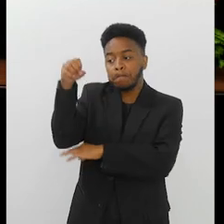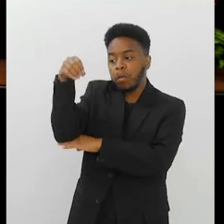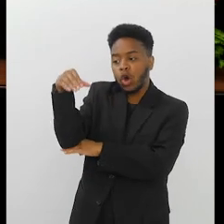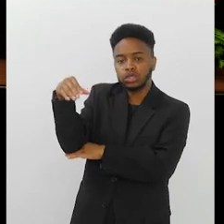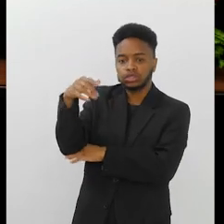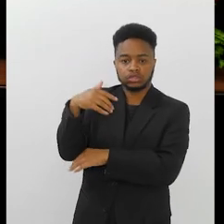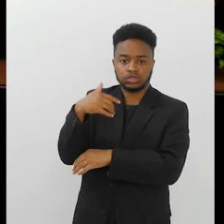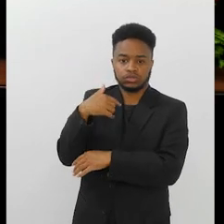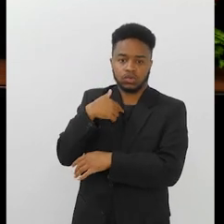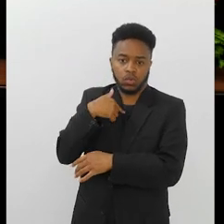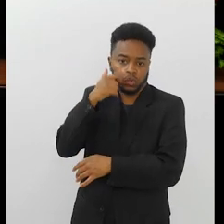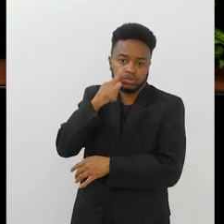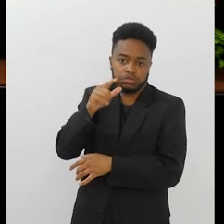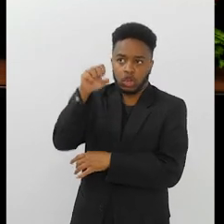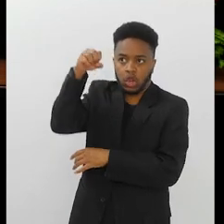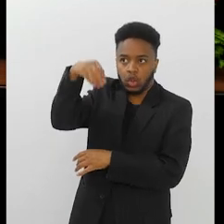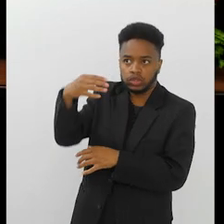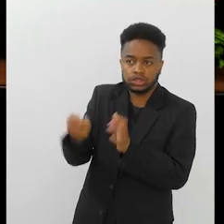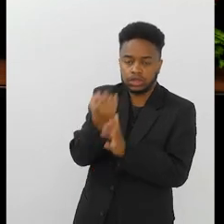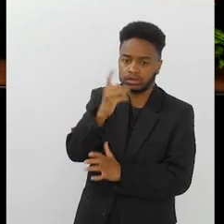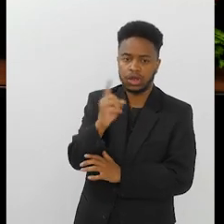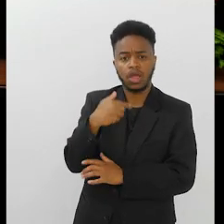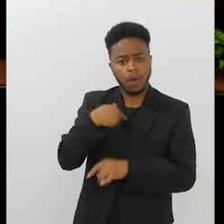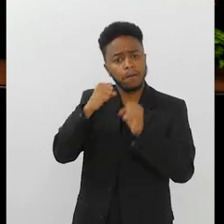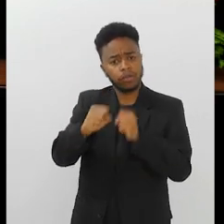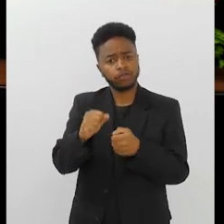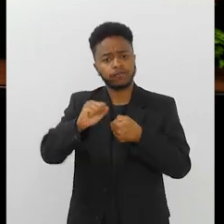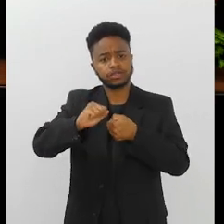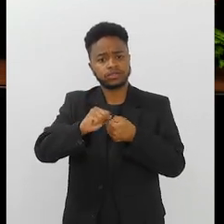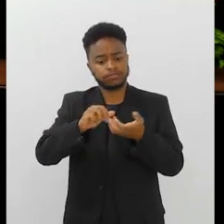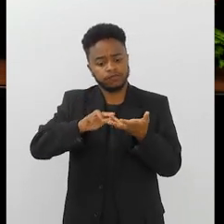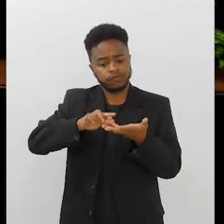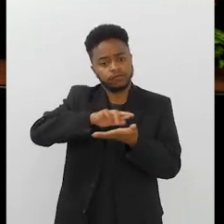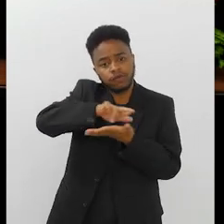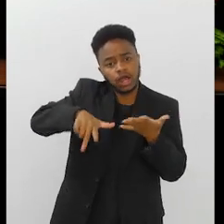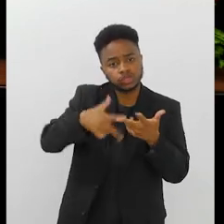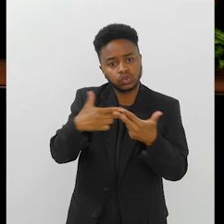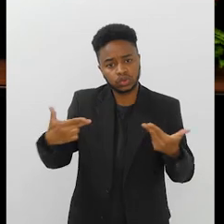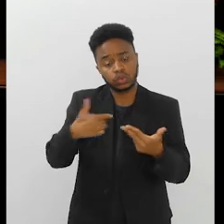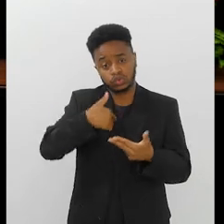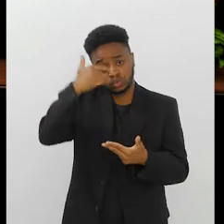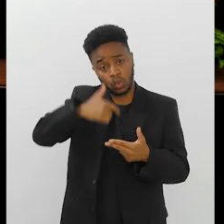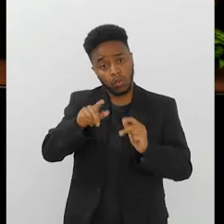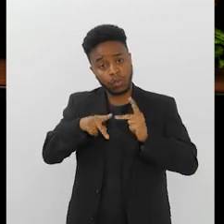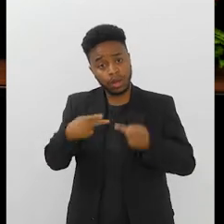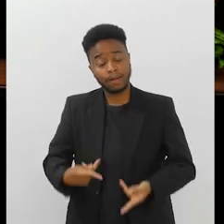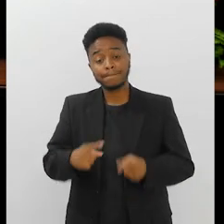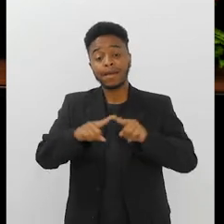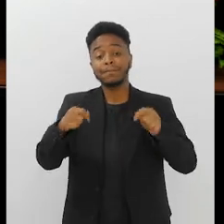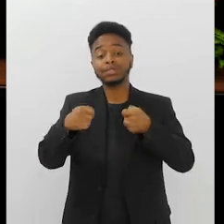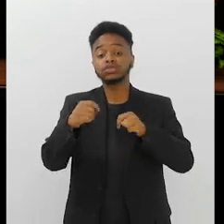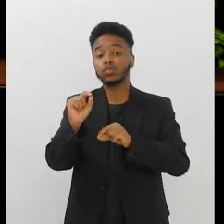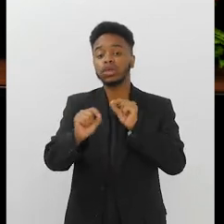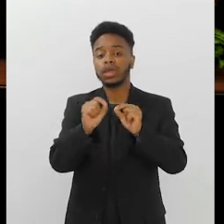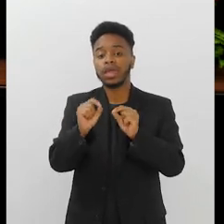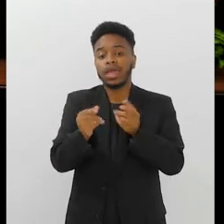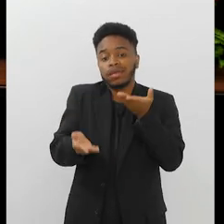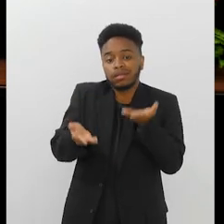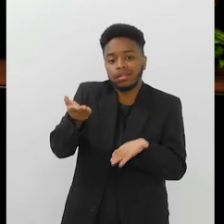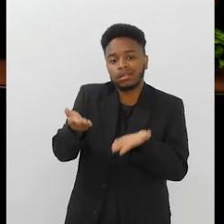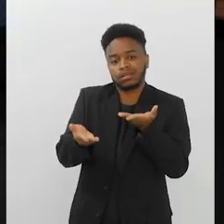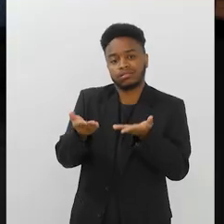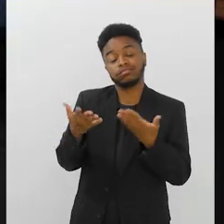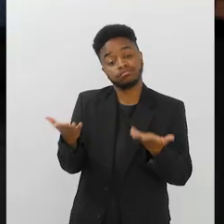simplesmente gerar uma luz eu posso fazer milhões de coisas eu sou um ser humano o que eu preciso ter é equilíbrio para conciliar